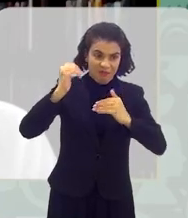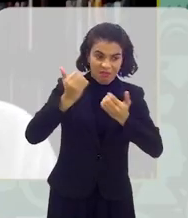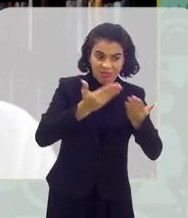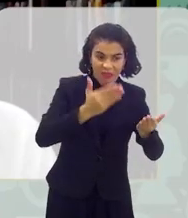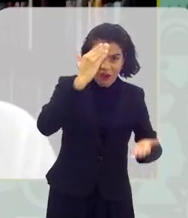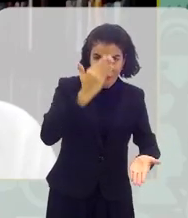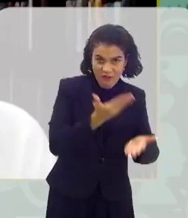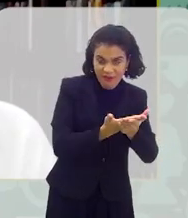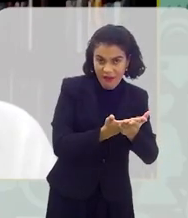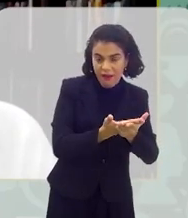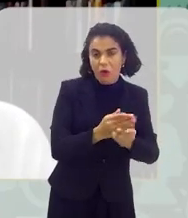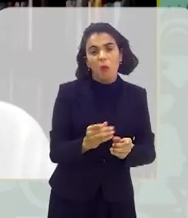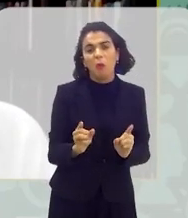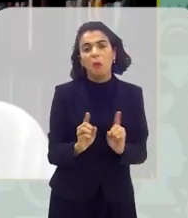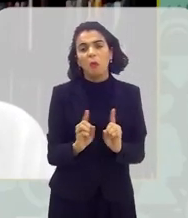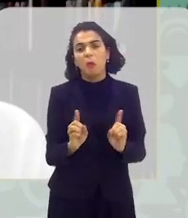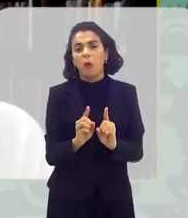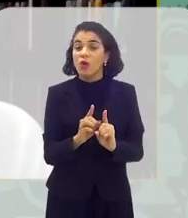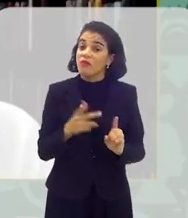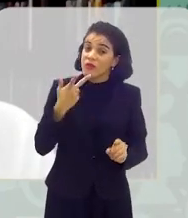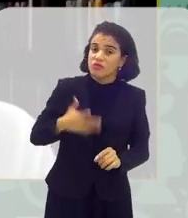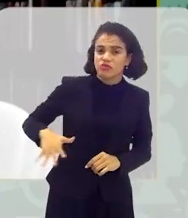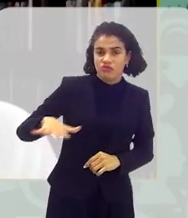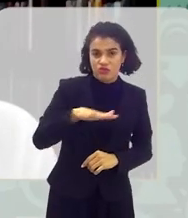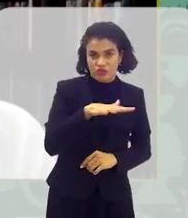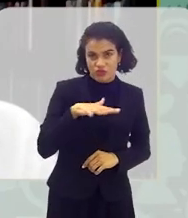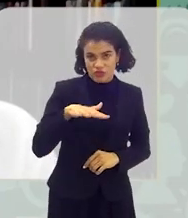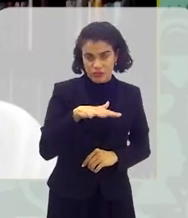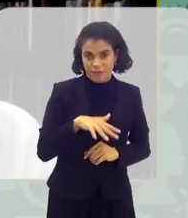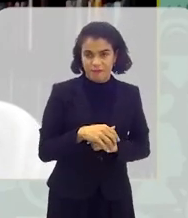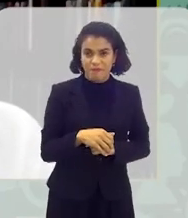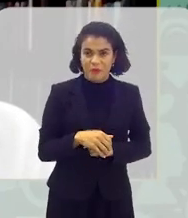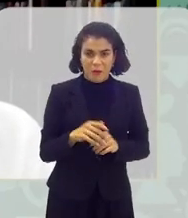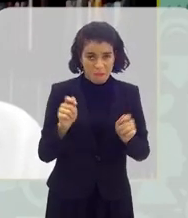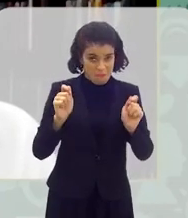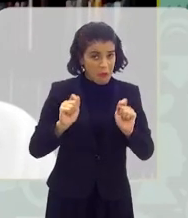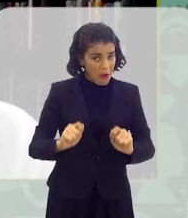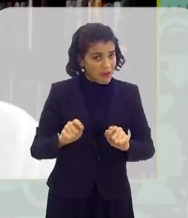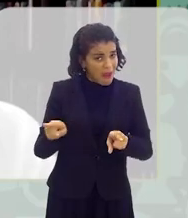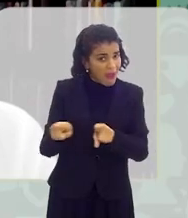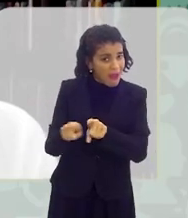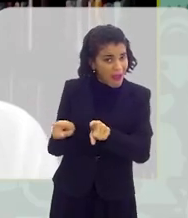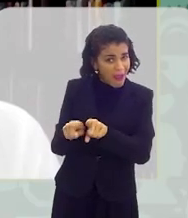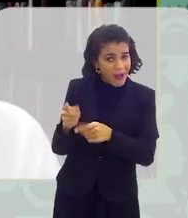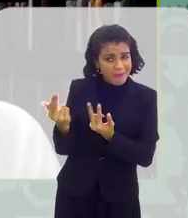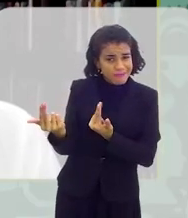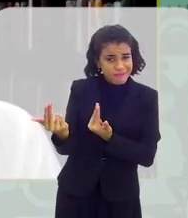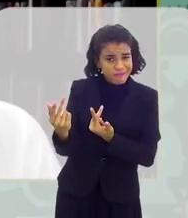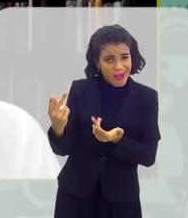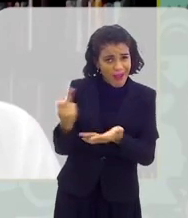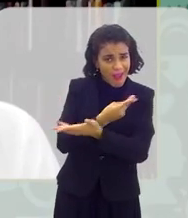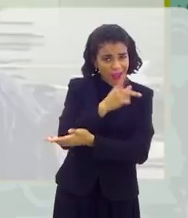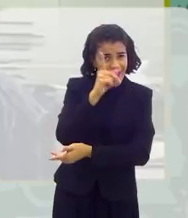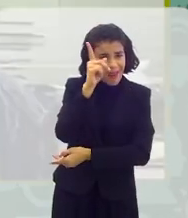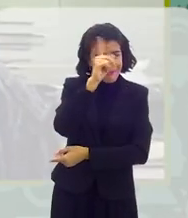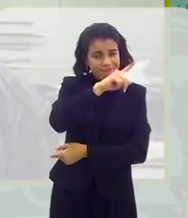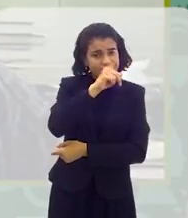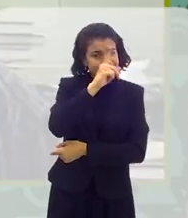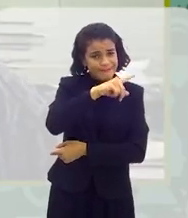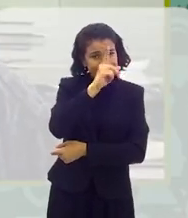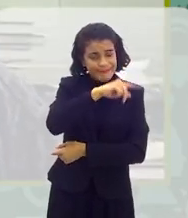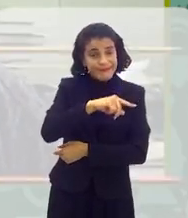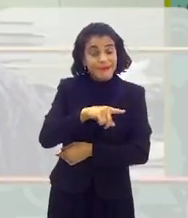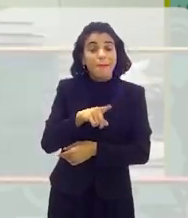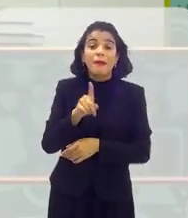numa inteligência artificial no todo tô falando no geral ela pode ela erra também precisa se ela erra